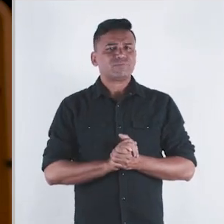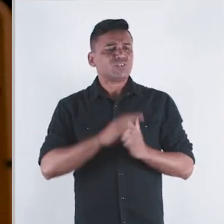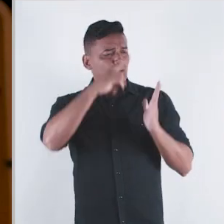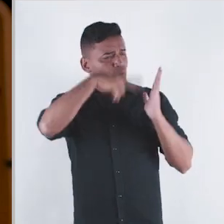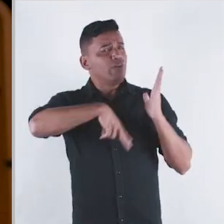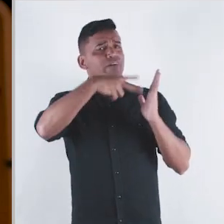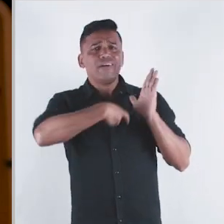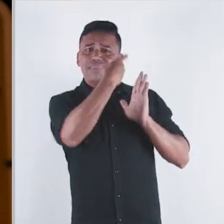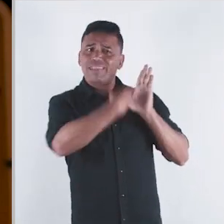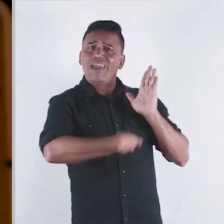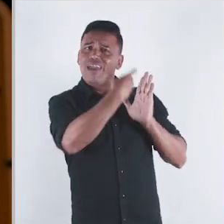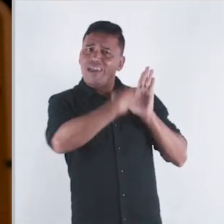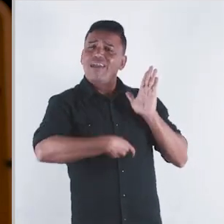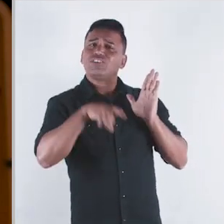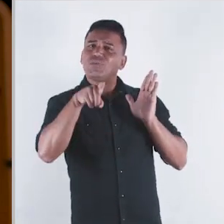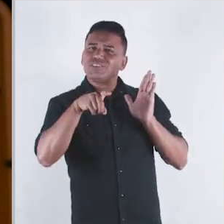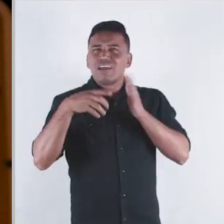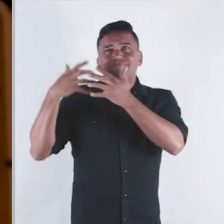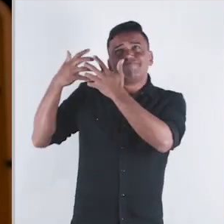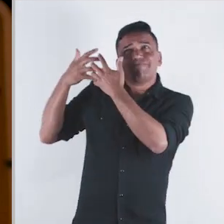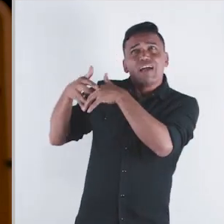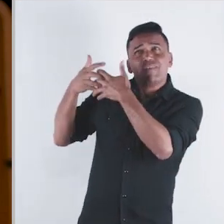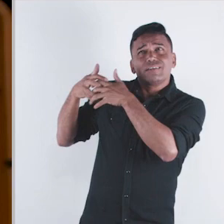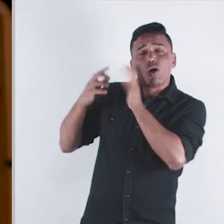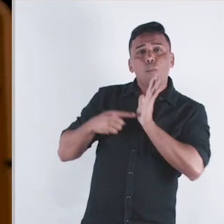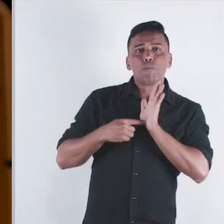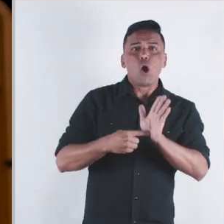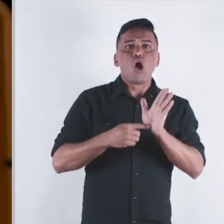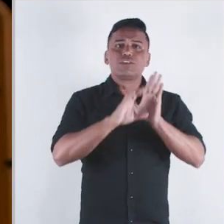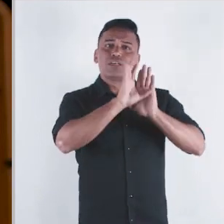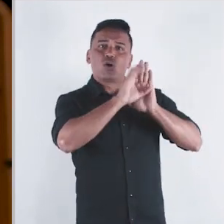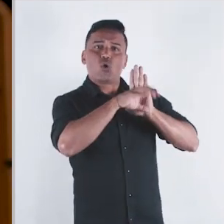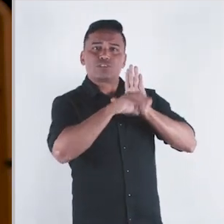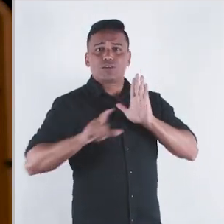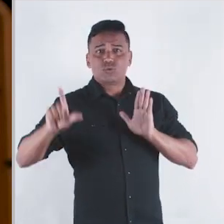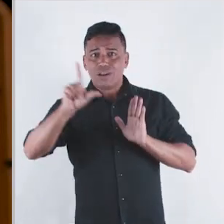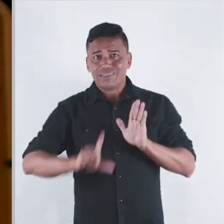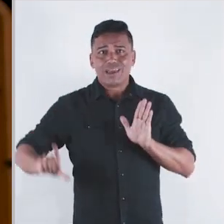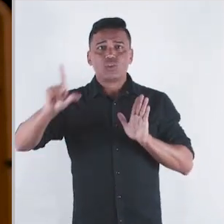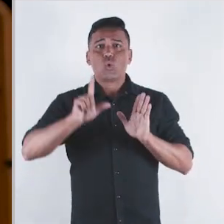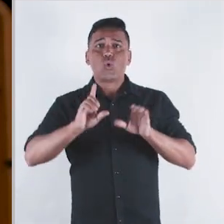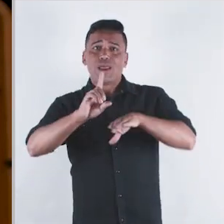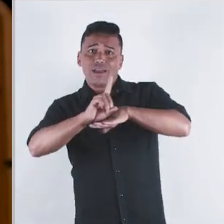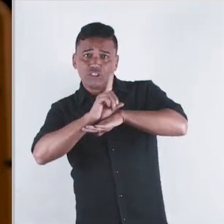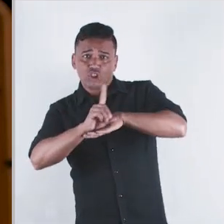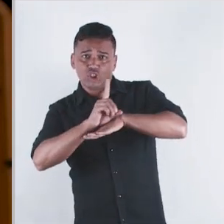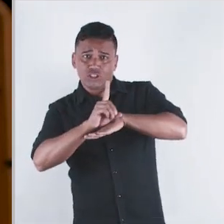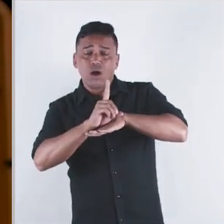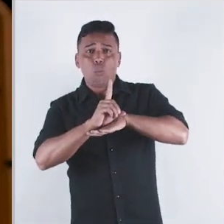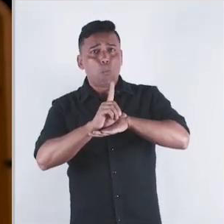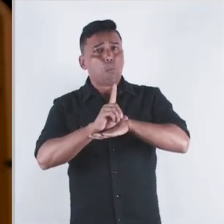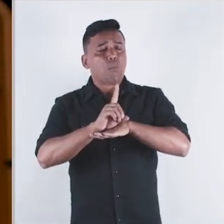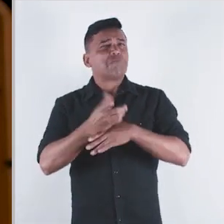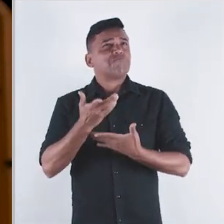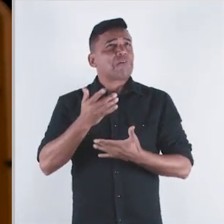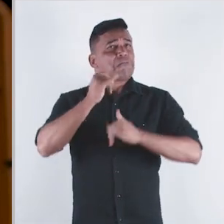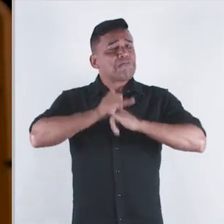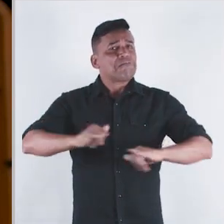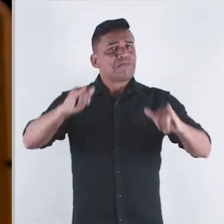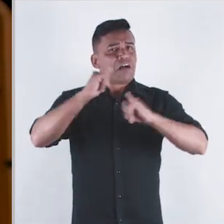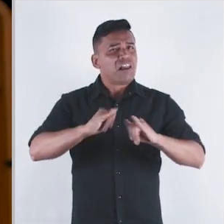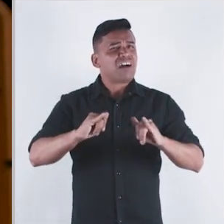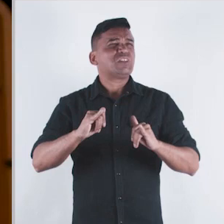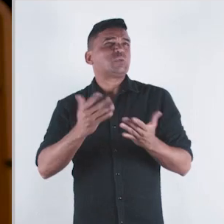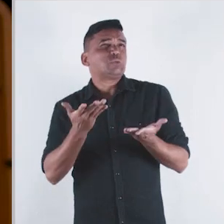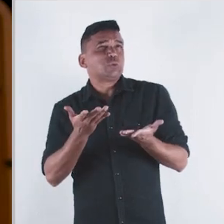faz uma reflexão sobre o próprio conceito de literatura digital, dizendo que a gente,